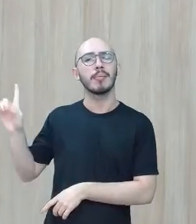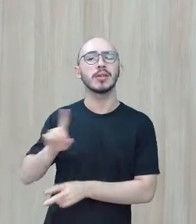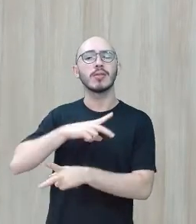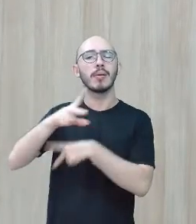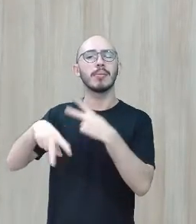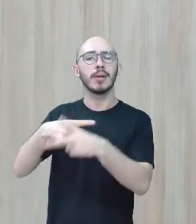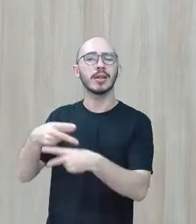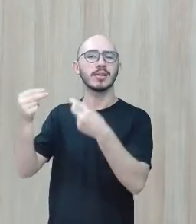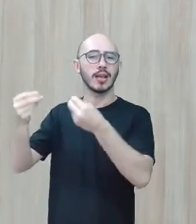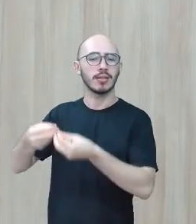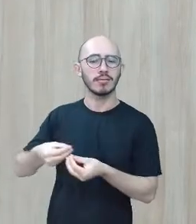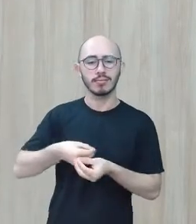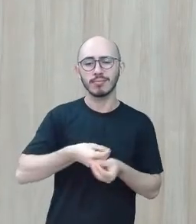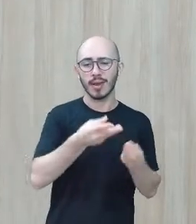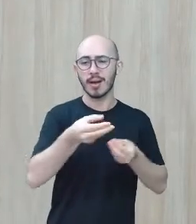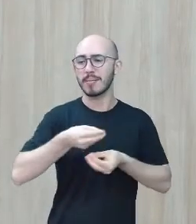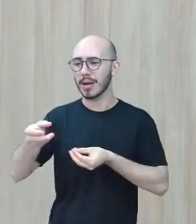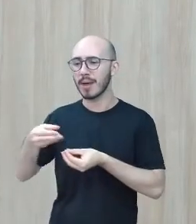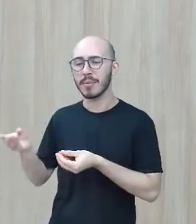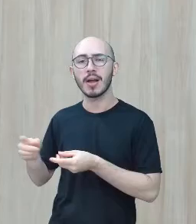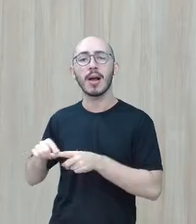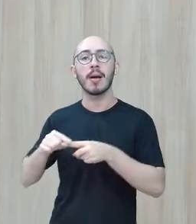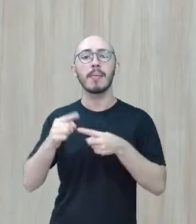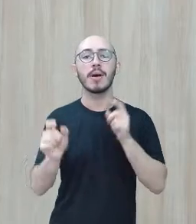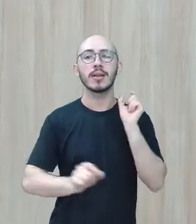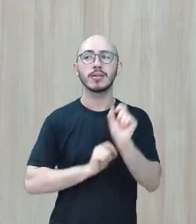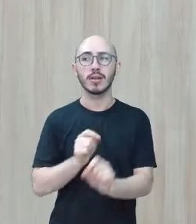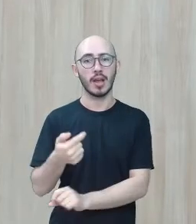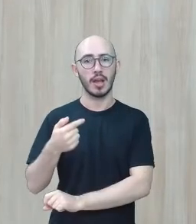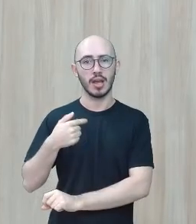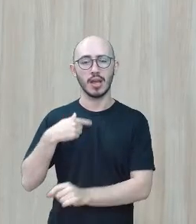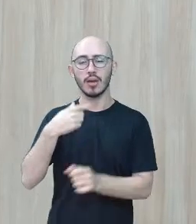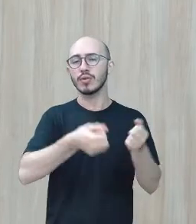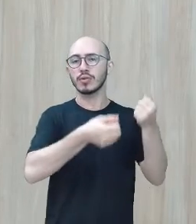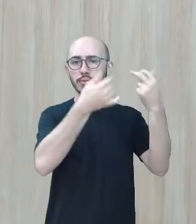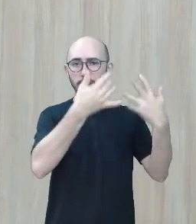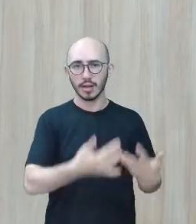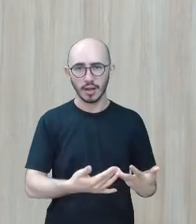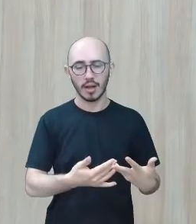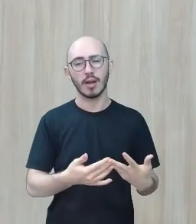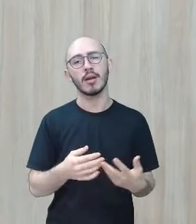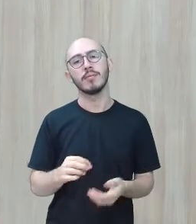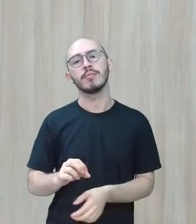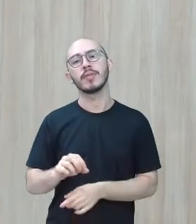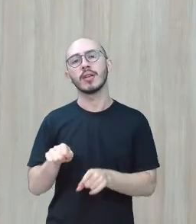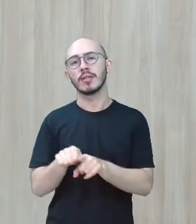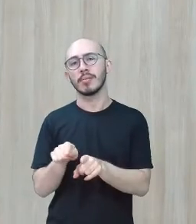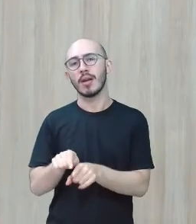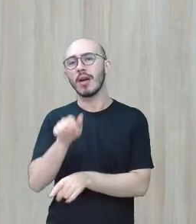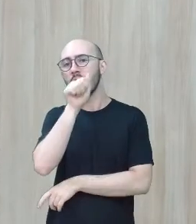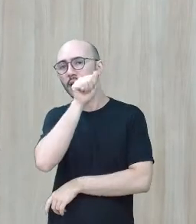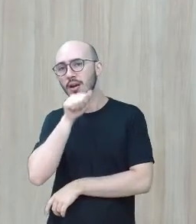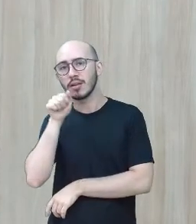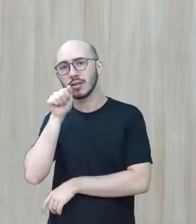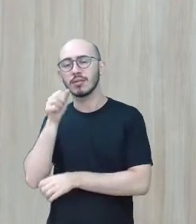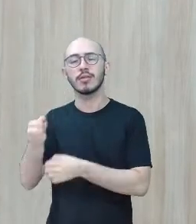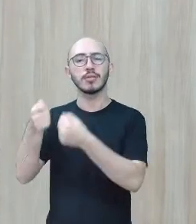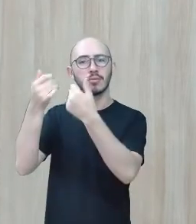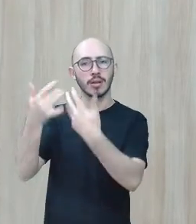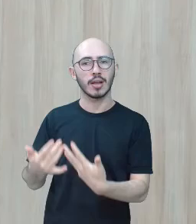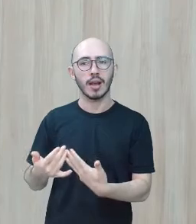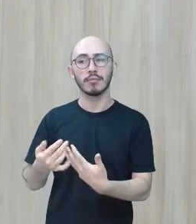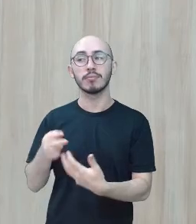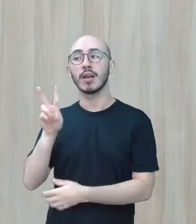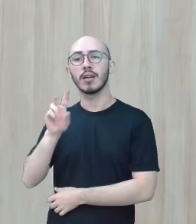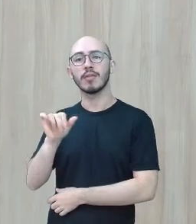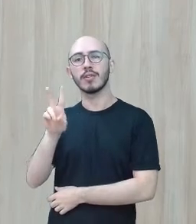presentes, biscoitos. Mas, quando eu contar, quando Anderson contar e quando Vivi contar, nós vamos